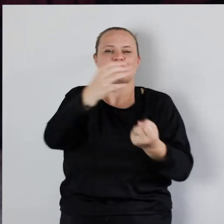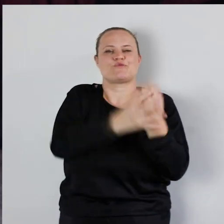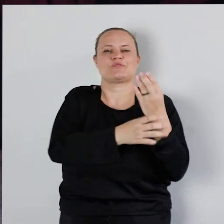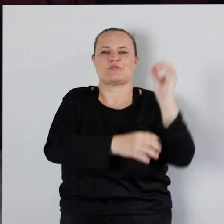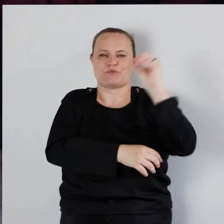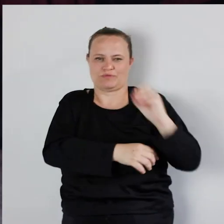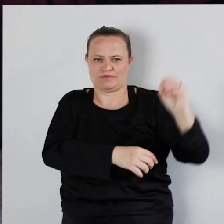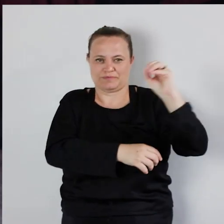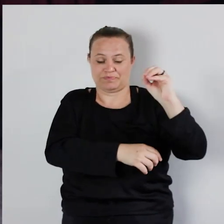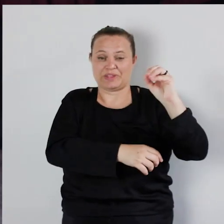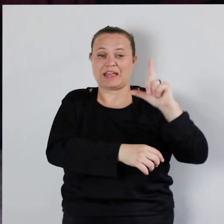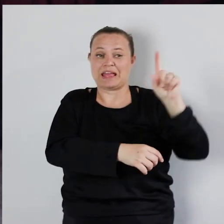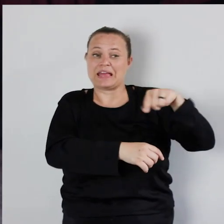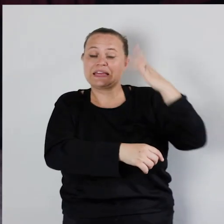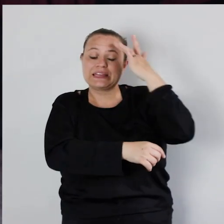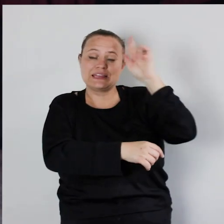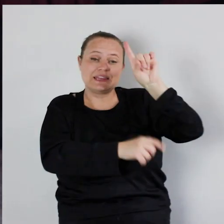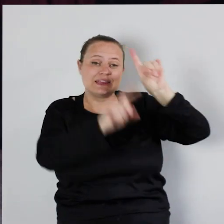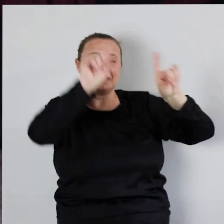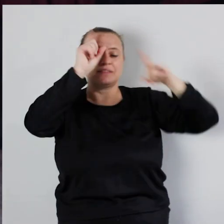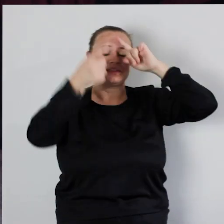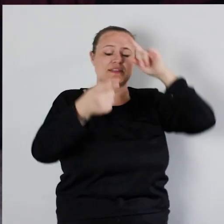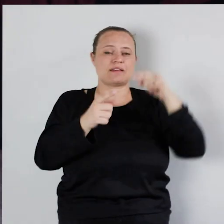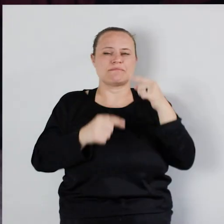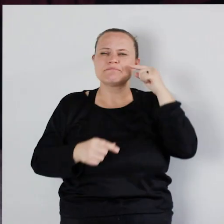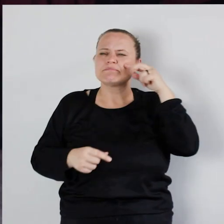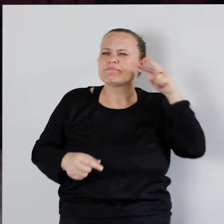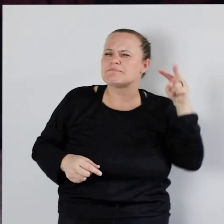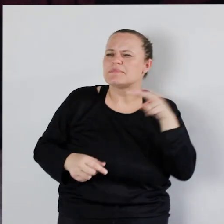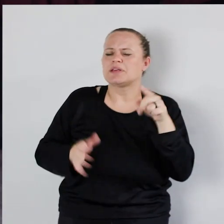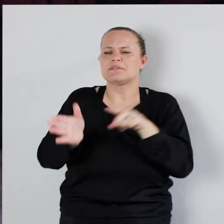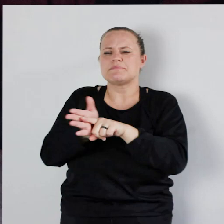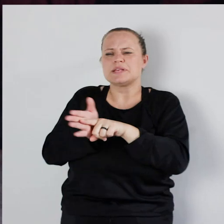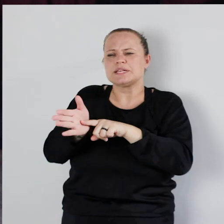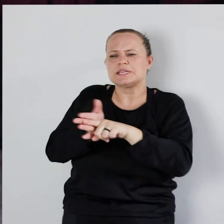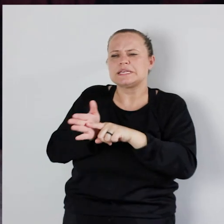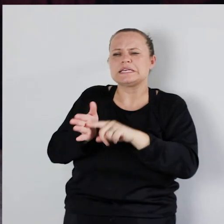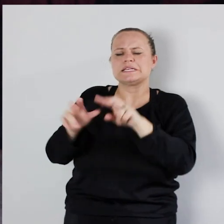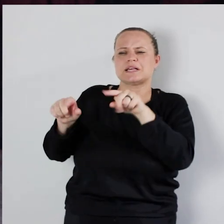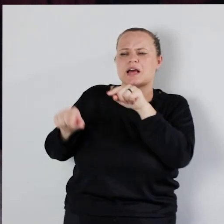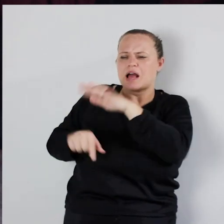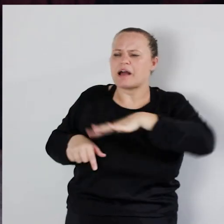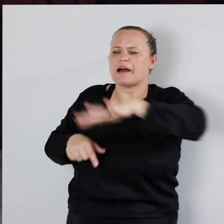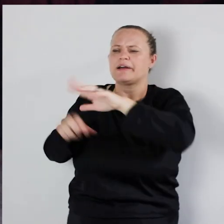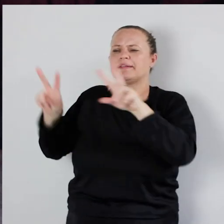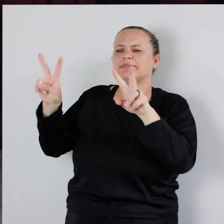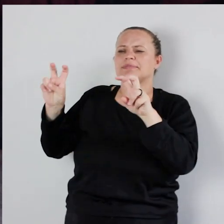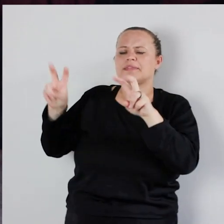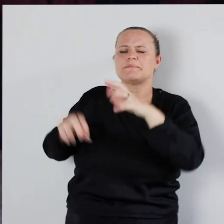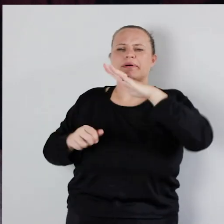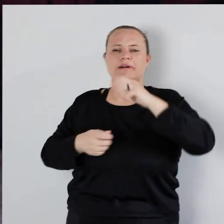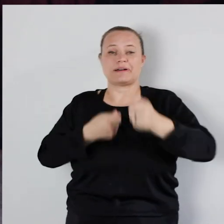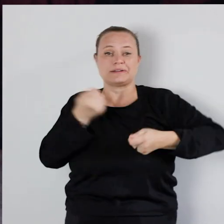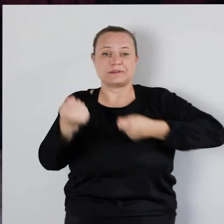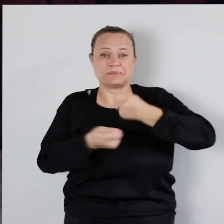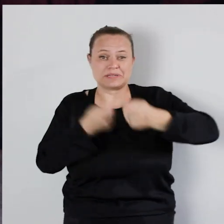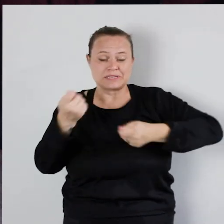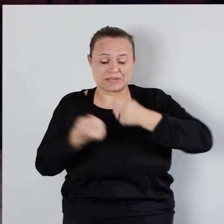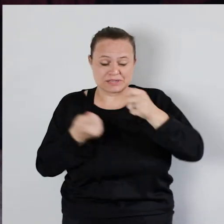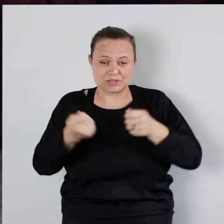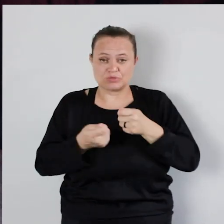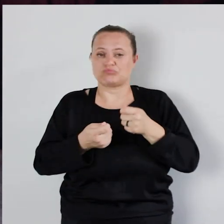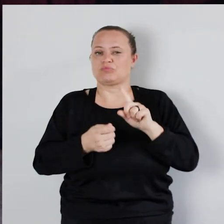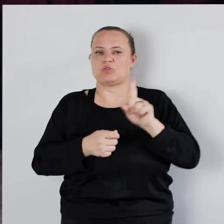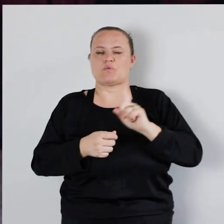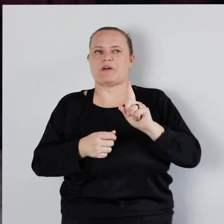o observatório fosse fundado. A ideia de trabalhar uma perspectiva de pesquisa em